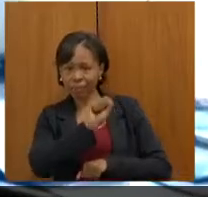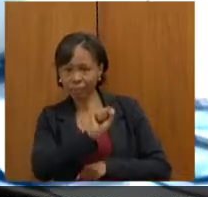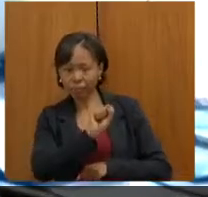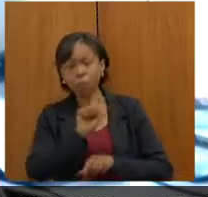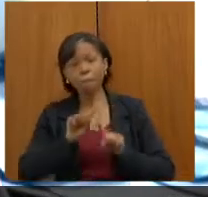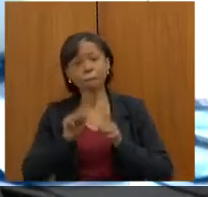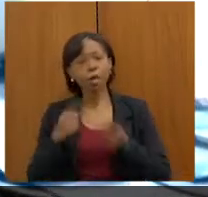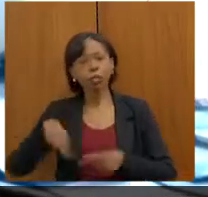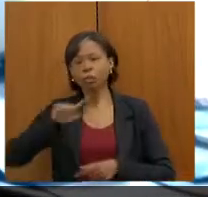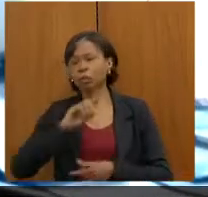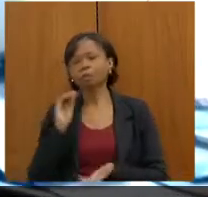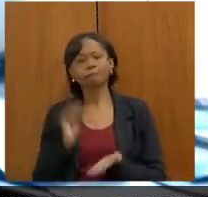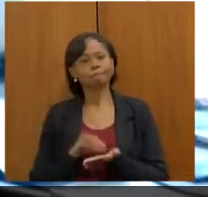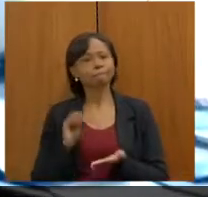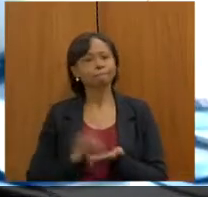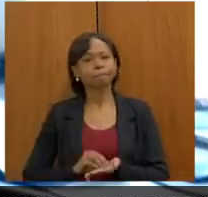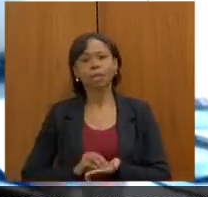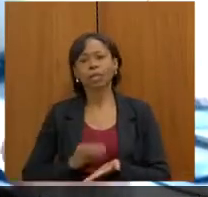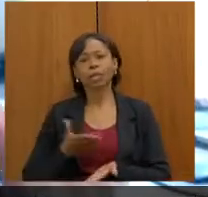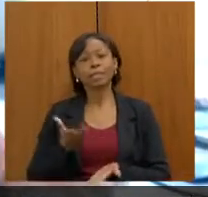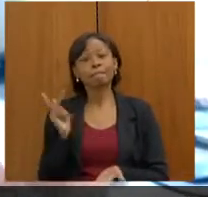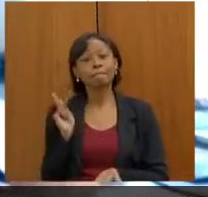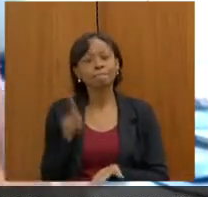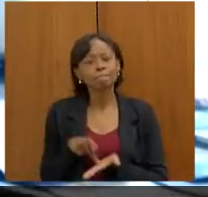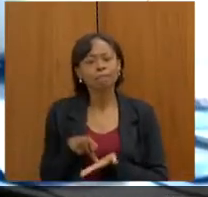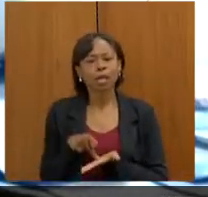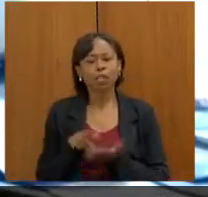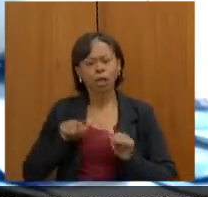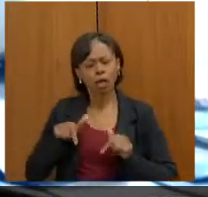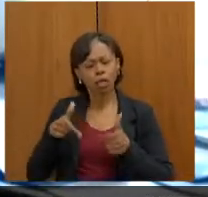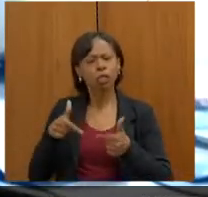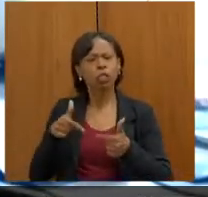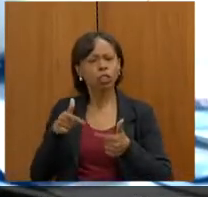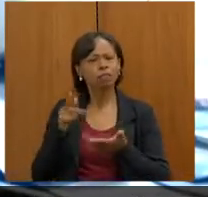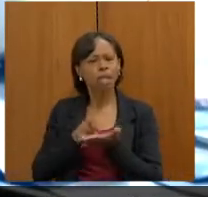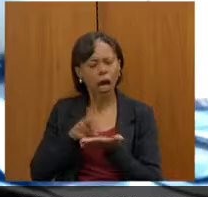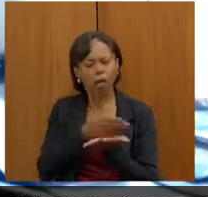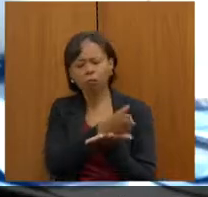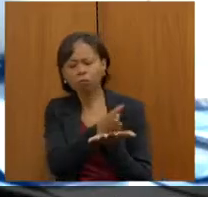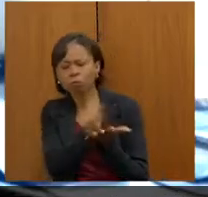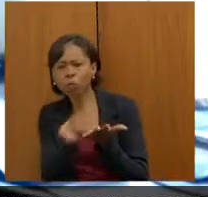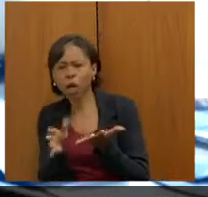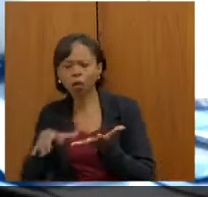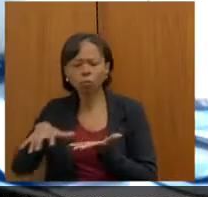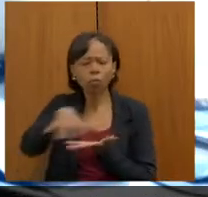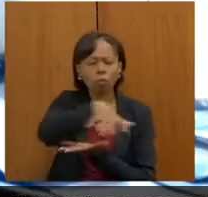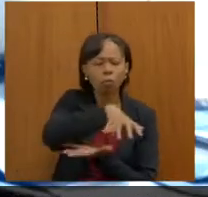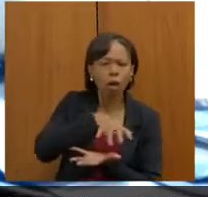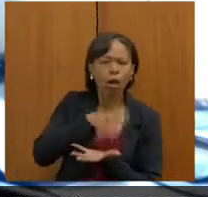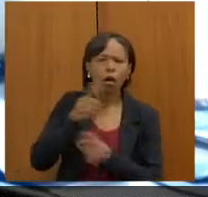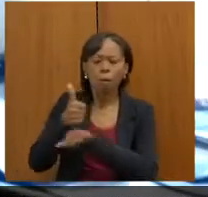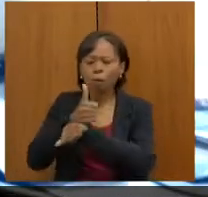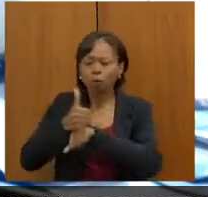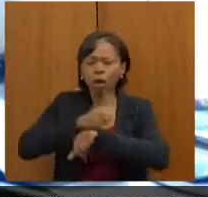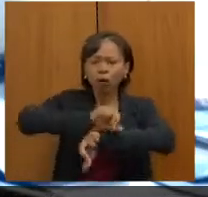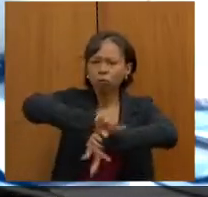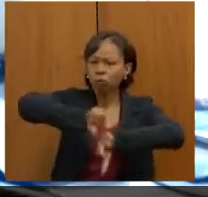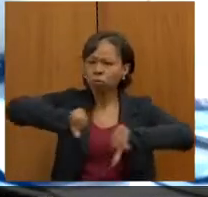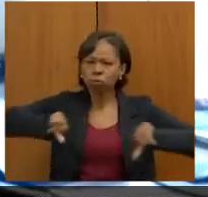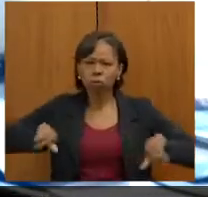gente não sabe agir de forma complexa né tanta saúde e setorial multiprofissional